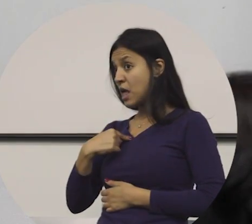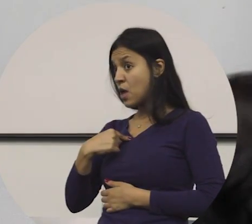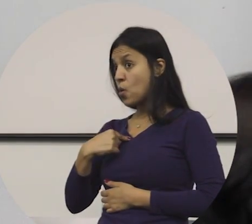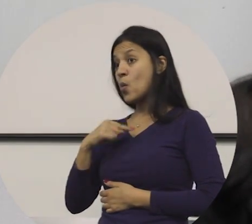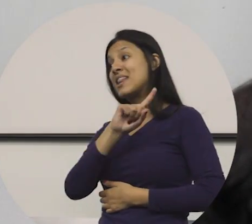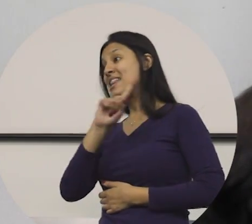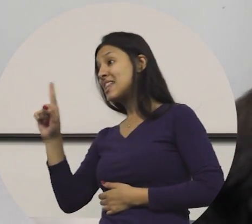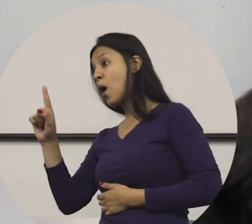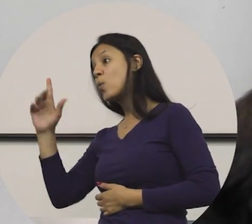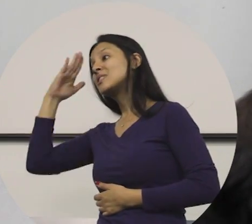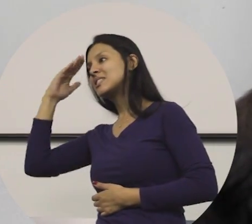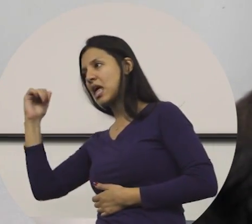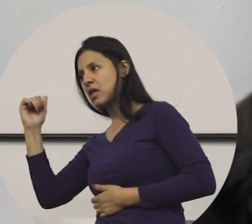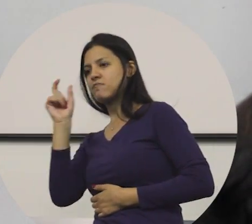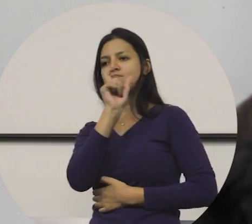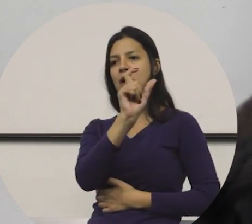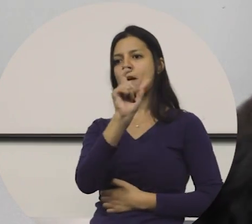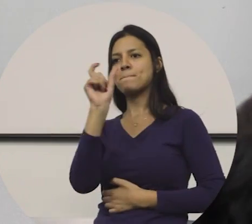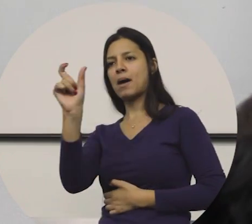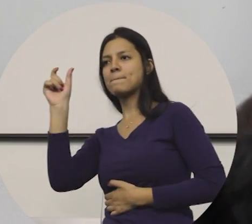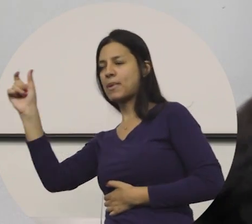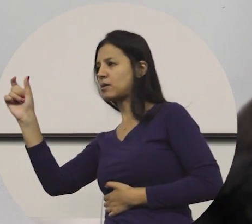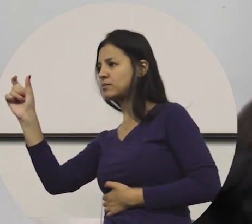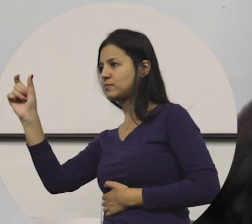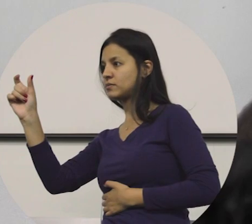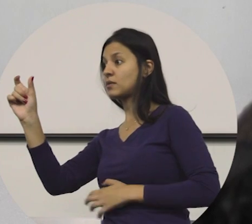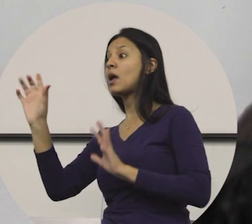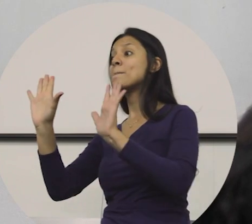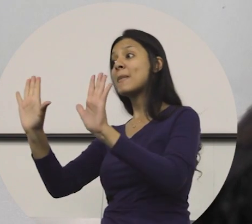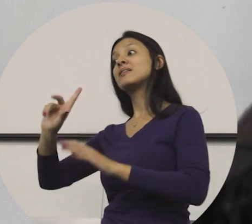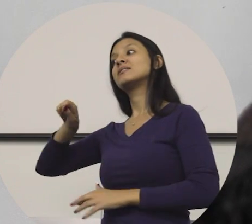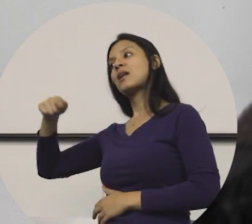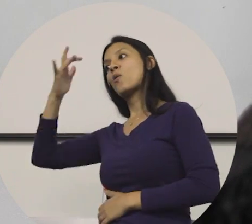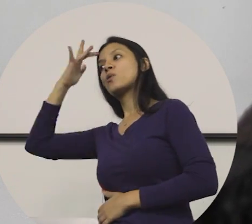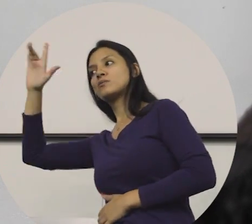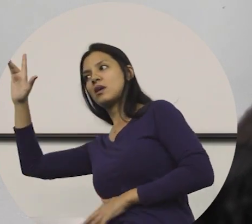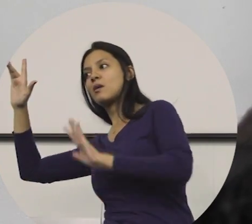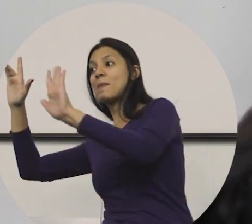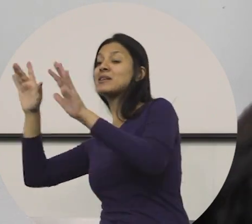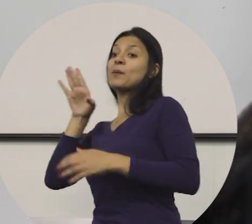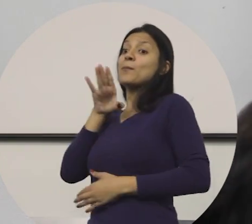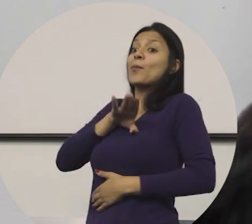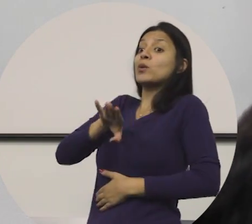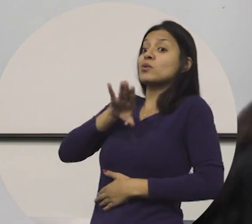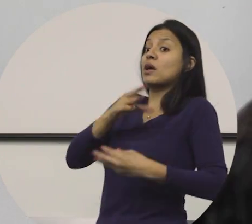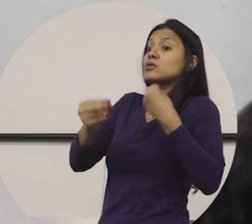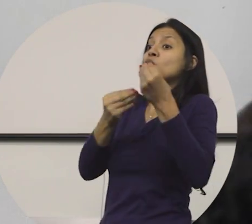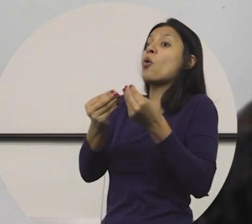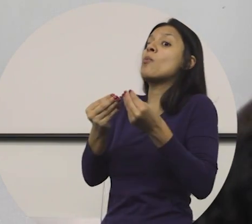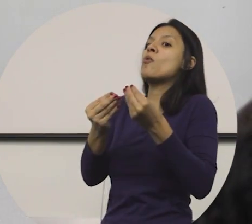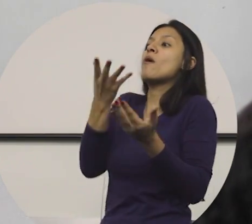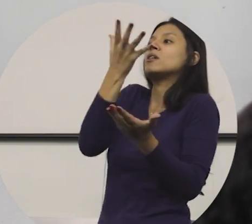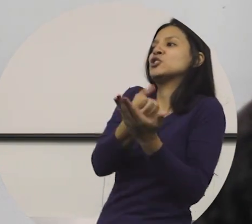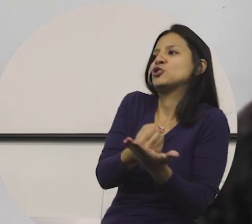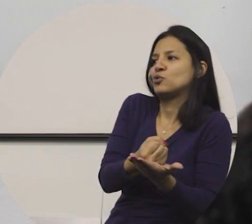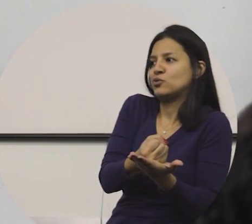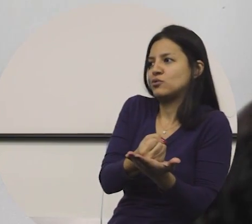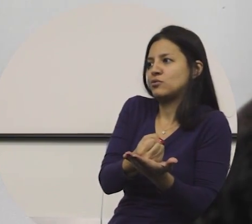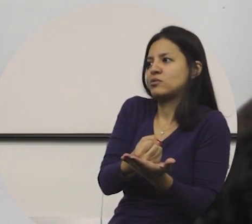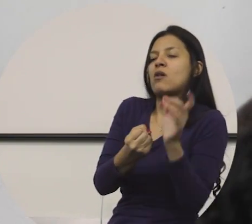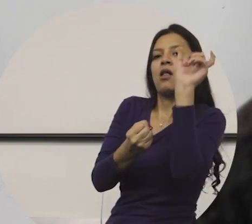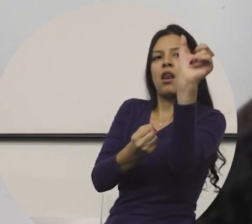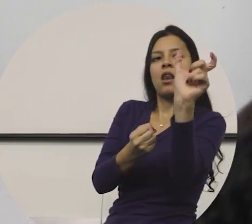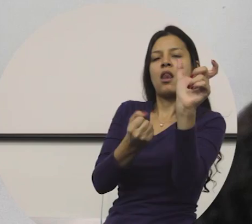Aqui, eu estou executando a forma na língua portuguesa que provoca